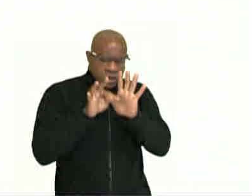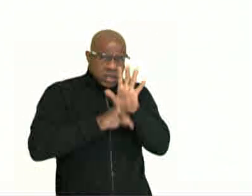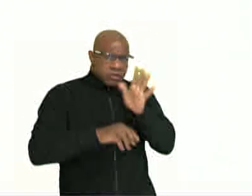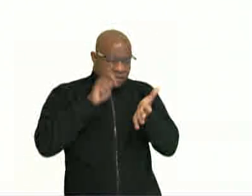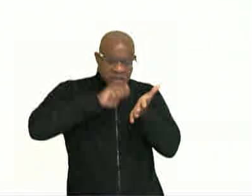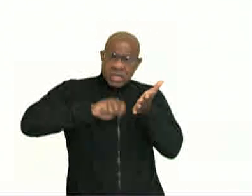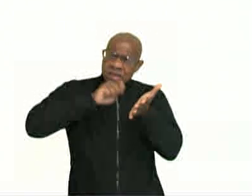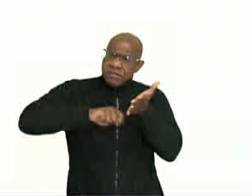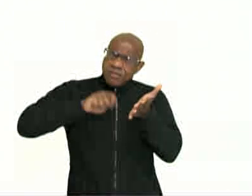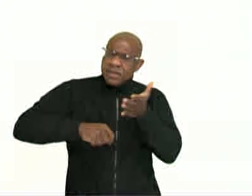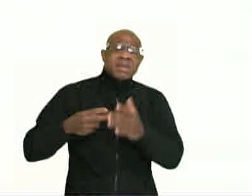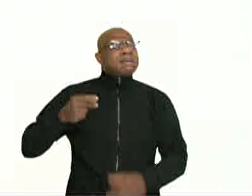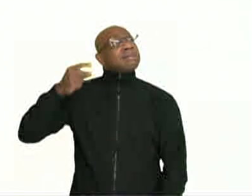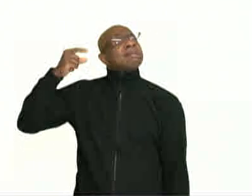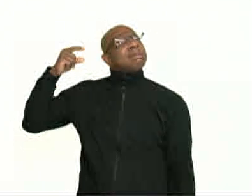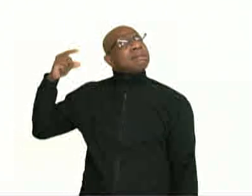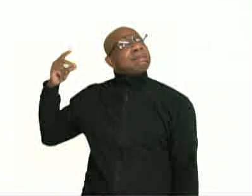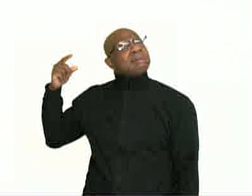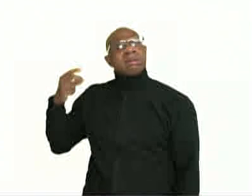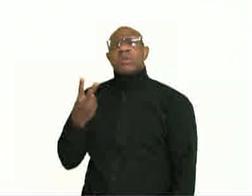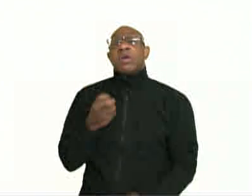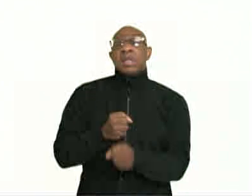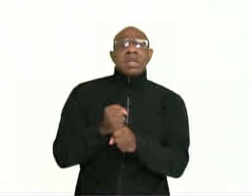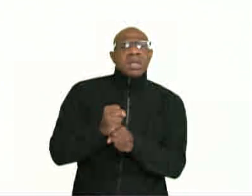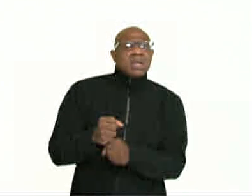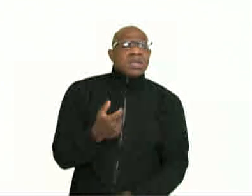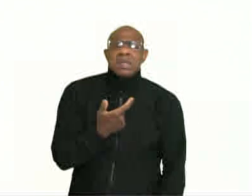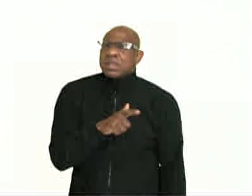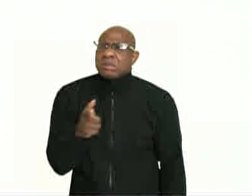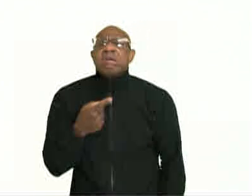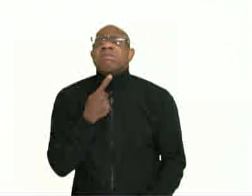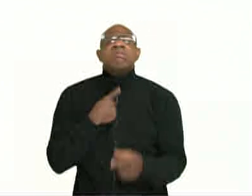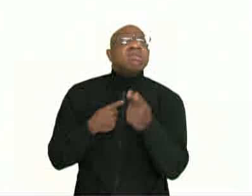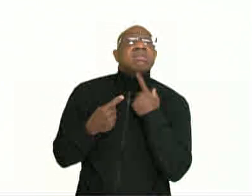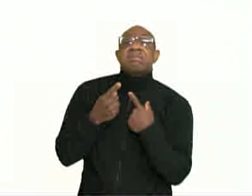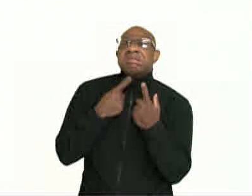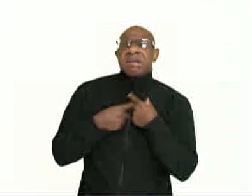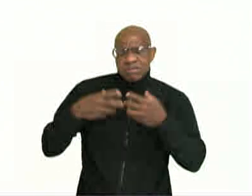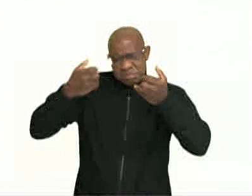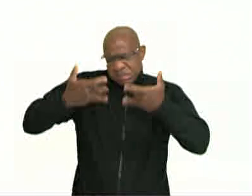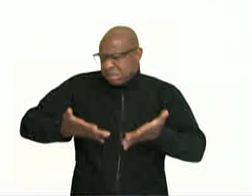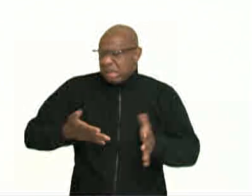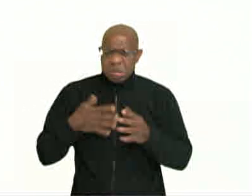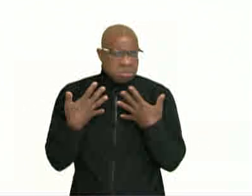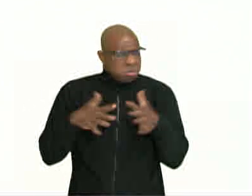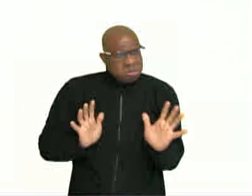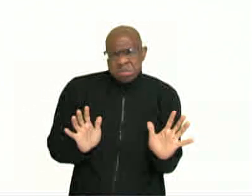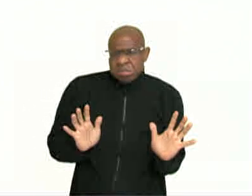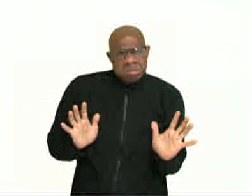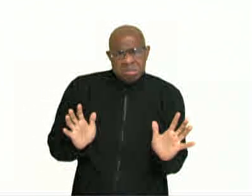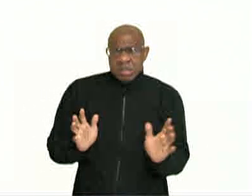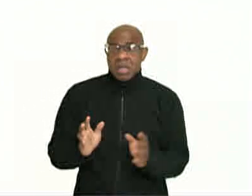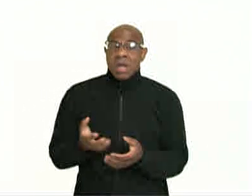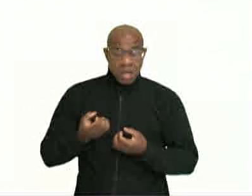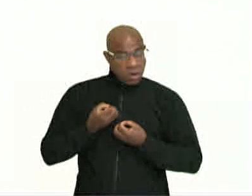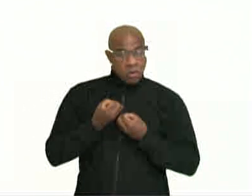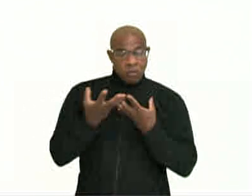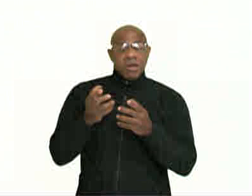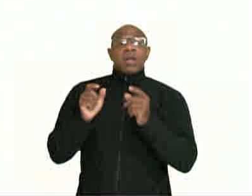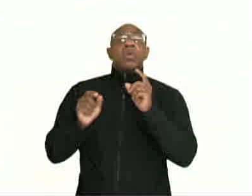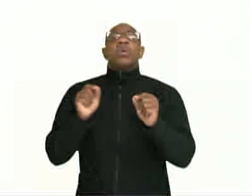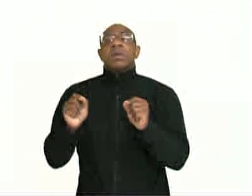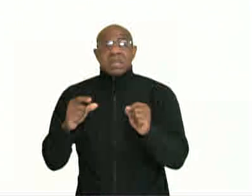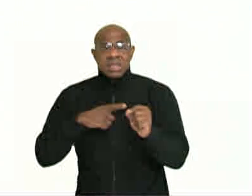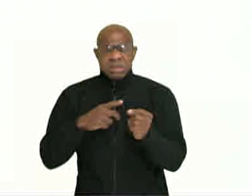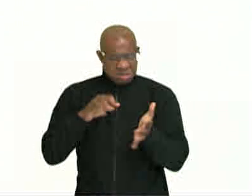há mais de 2 anos e que já não tenho nenhuma vontade de falar a respeito. Confesso que achei curioso